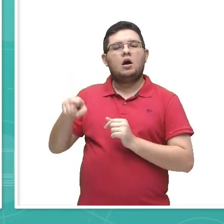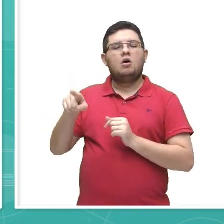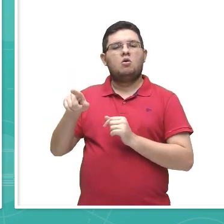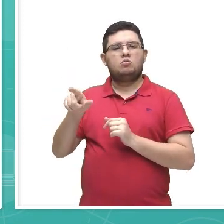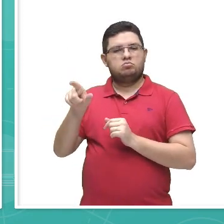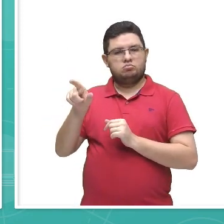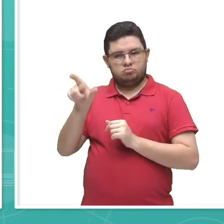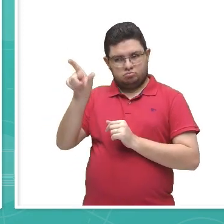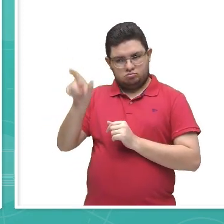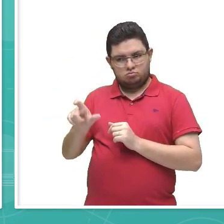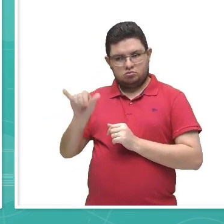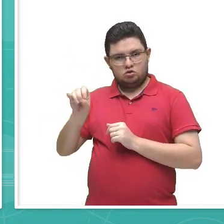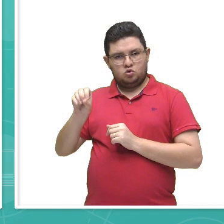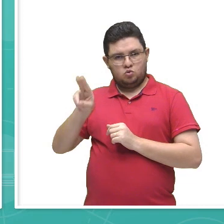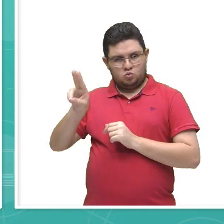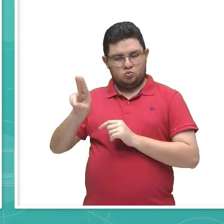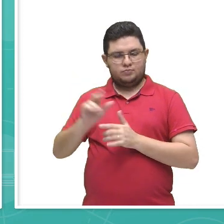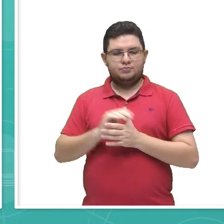iniciando. How,